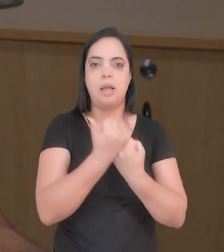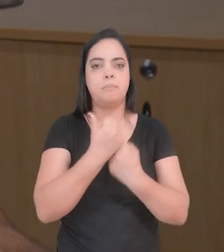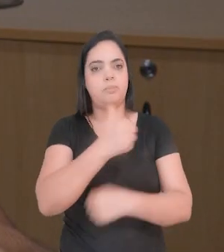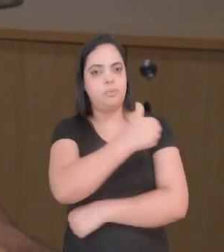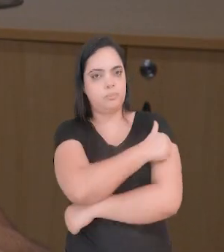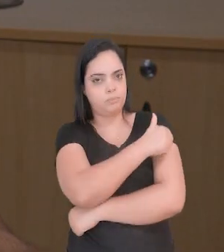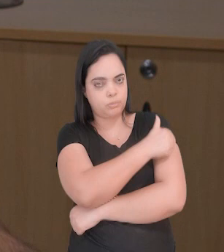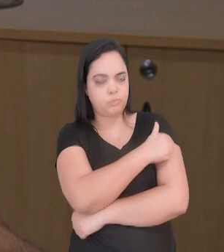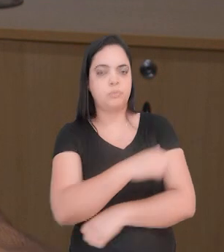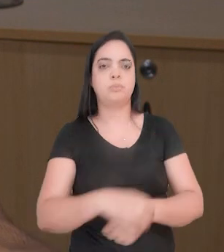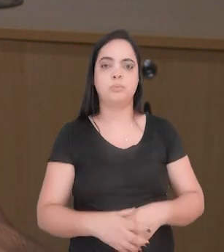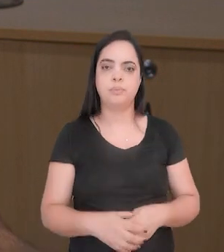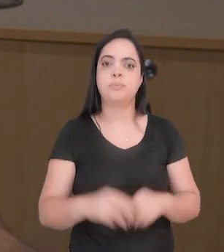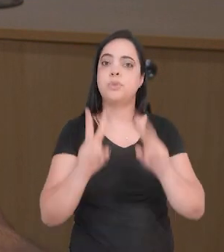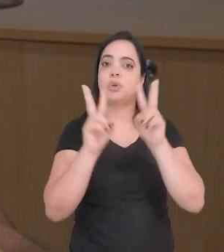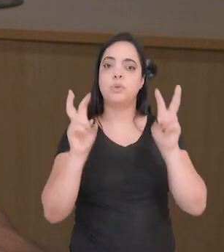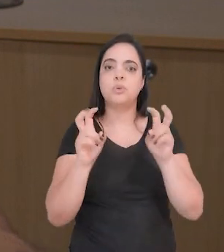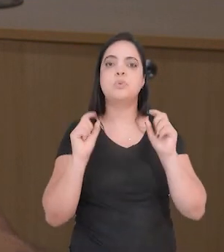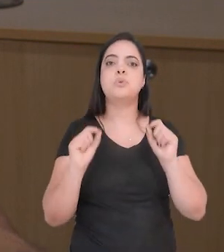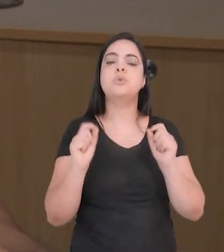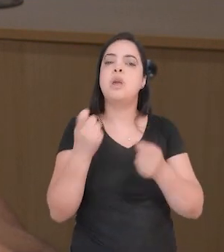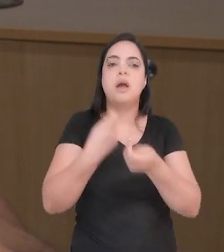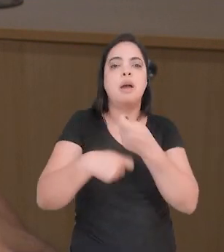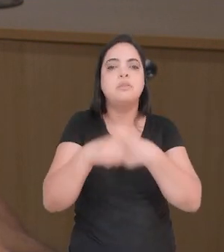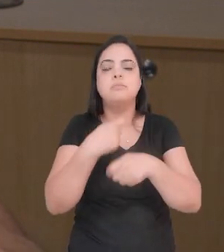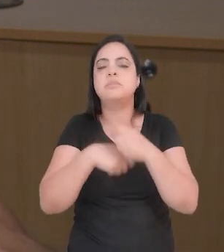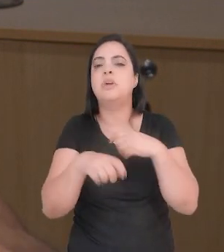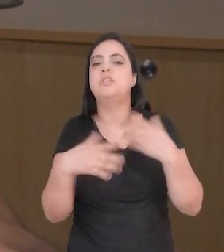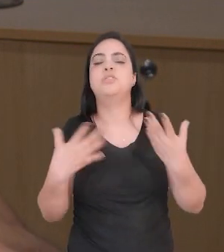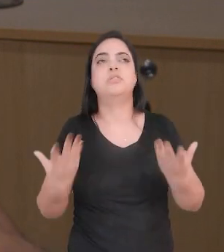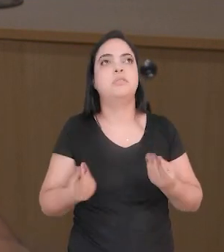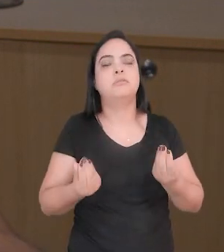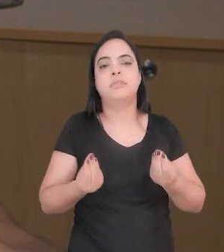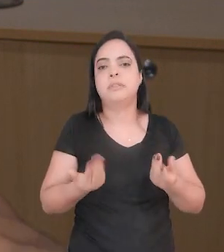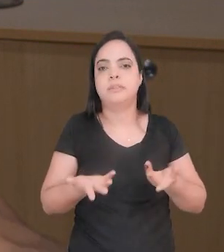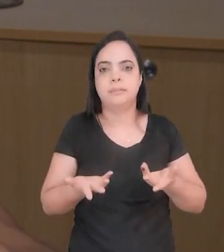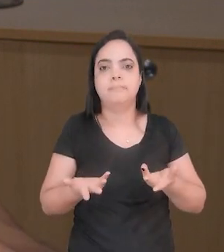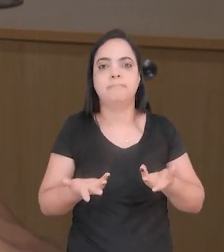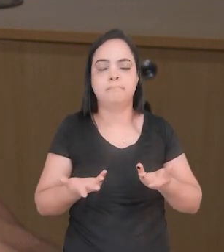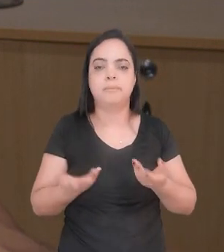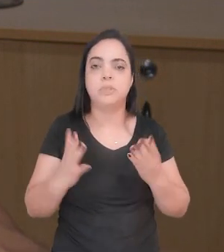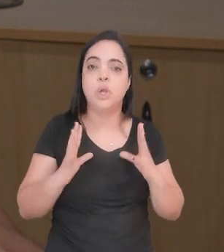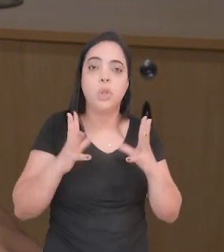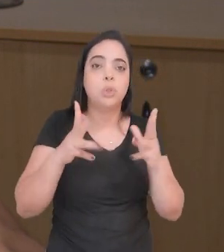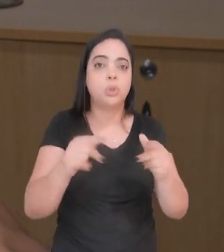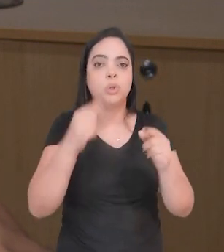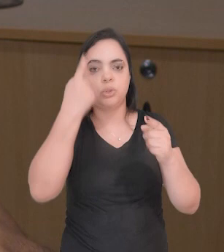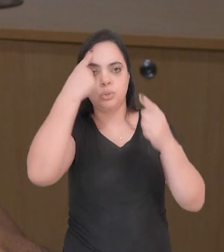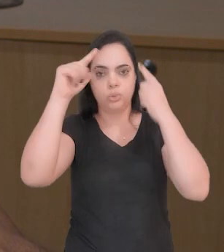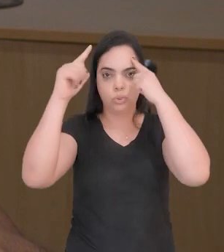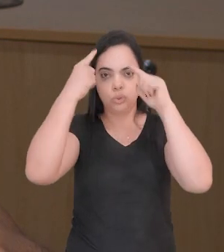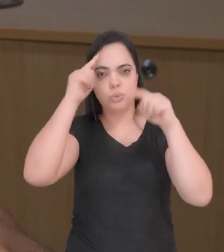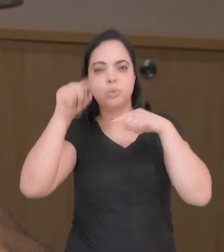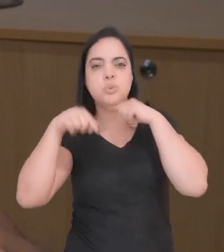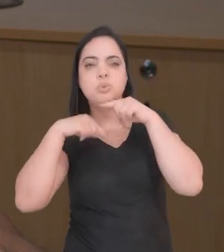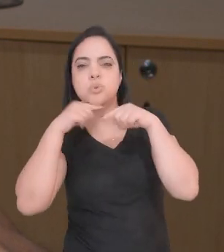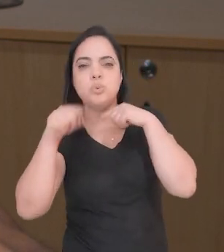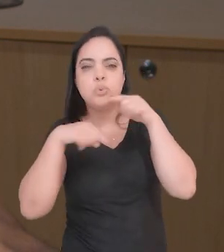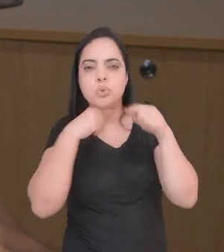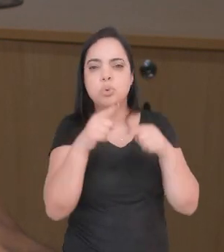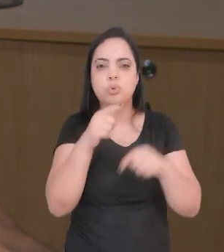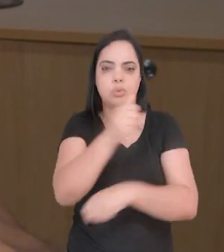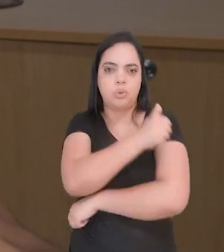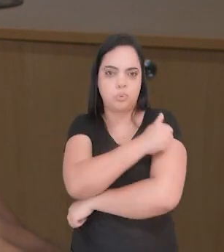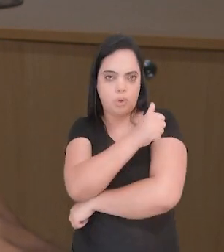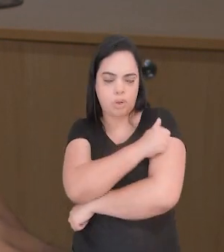o apoio ao aluno no que tange questões administrativas né porque todas as dúvidas que